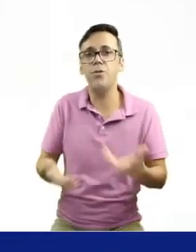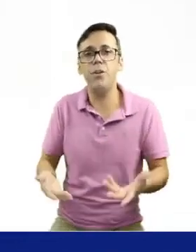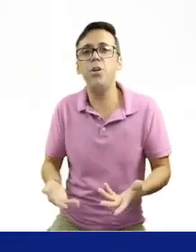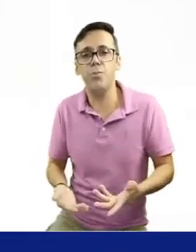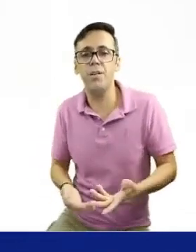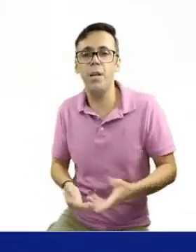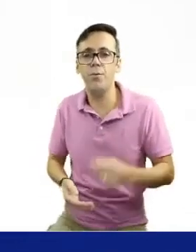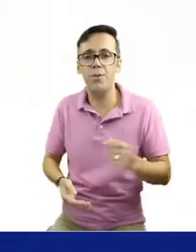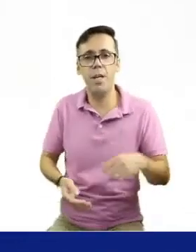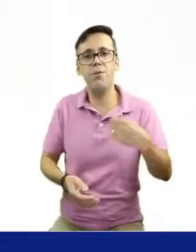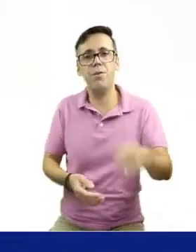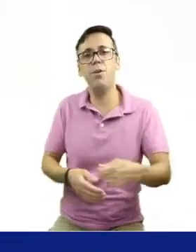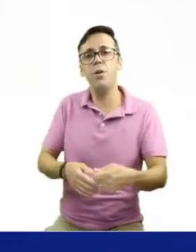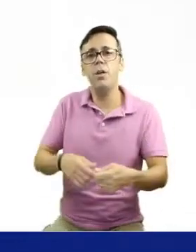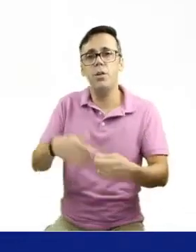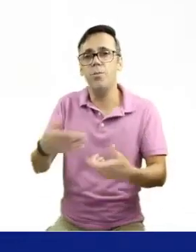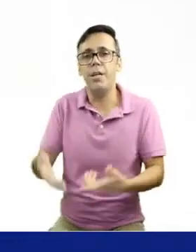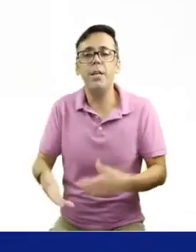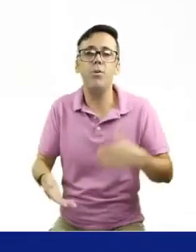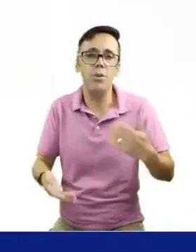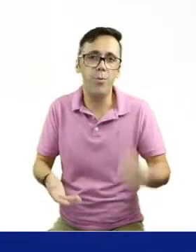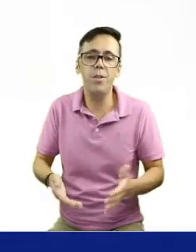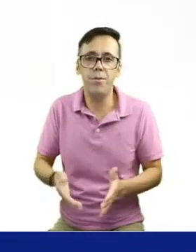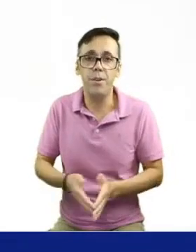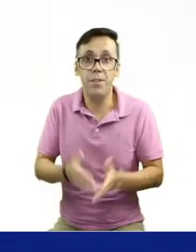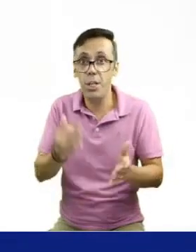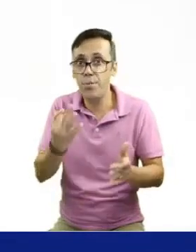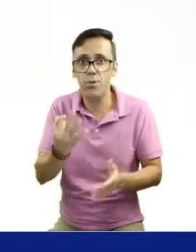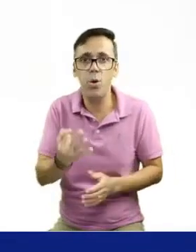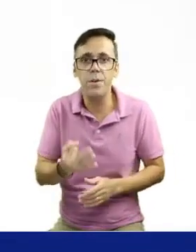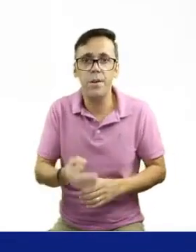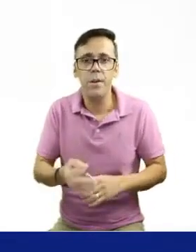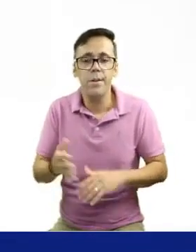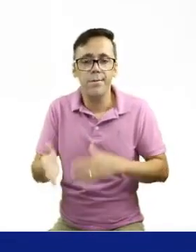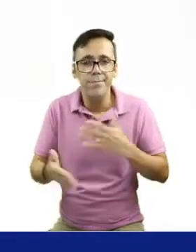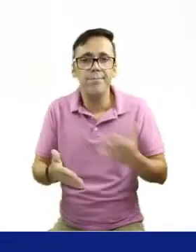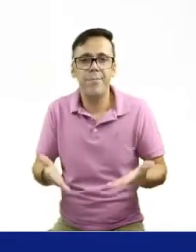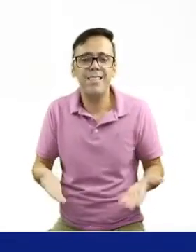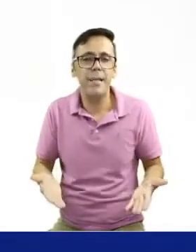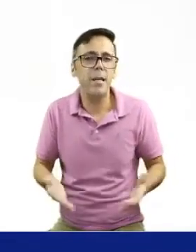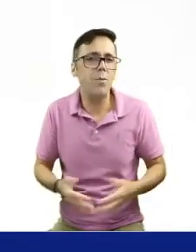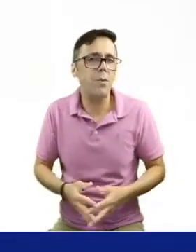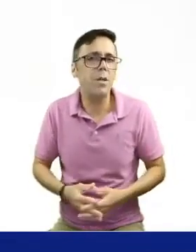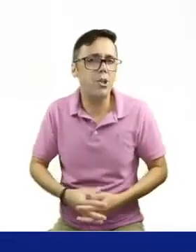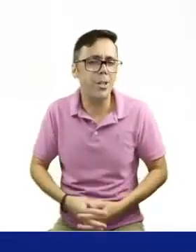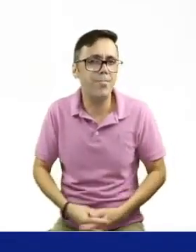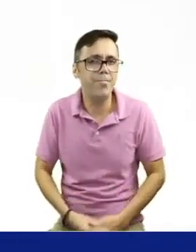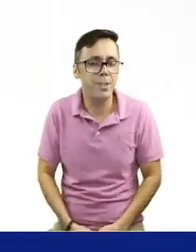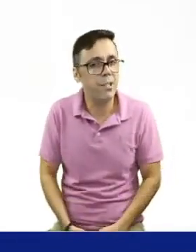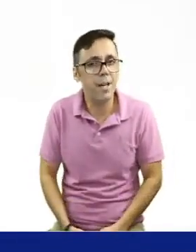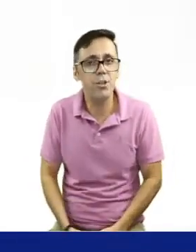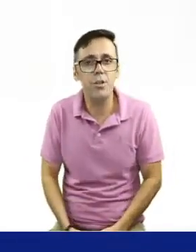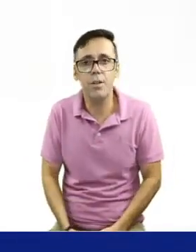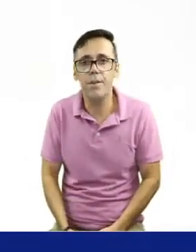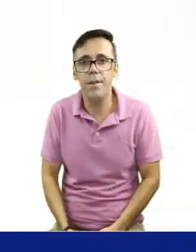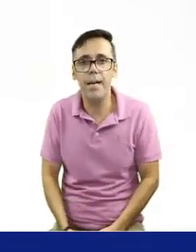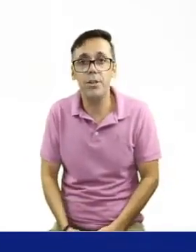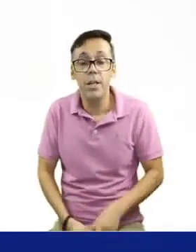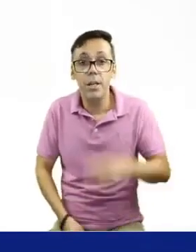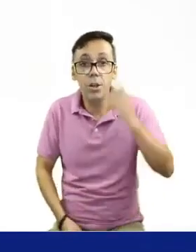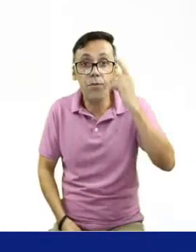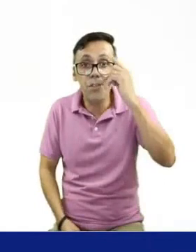vocês dois filhos por exemplo você é um filho e o marido a esposa em três pessoas vai sair aí uma quantia significativa